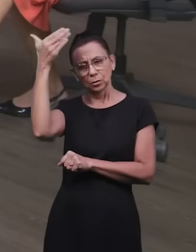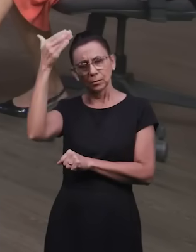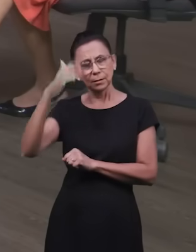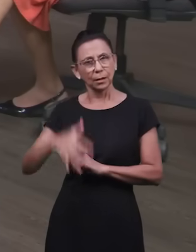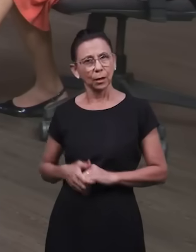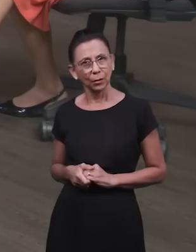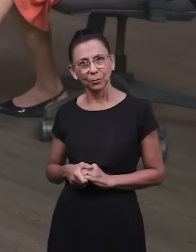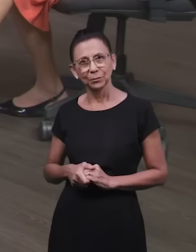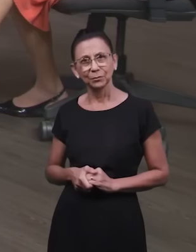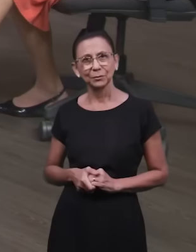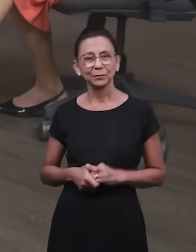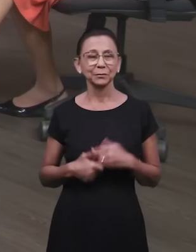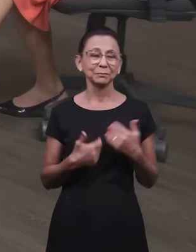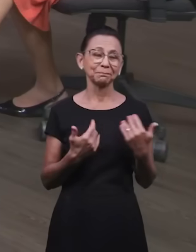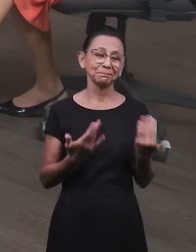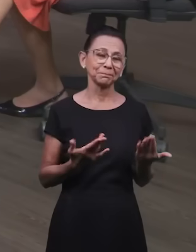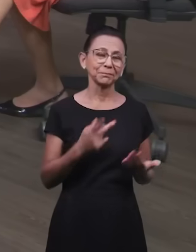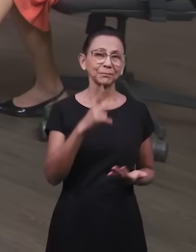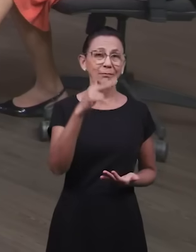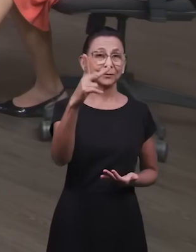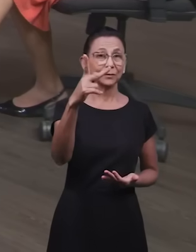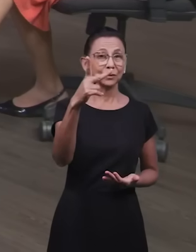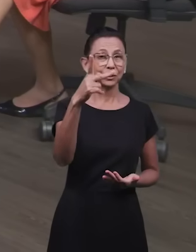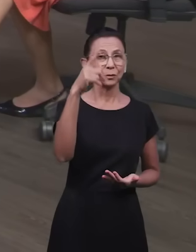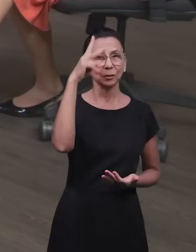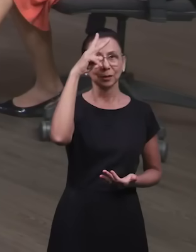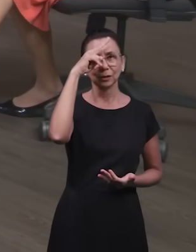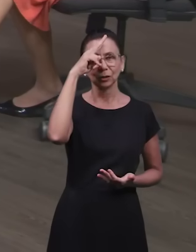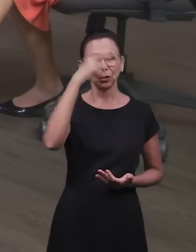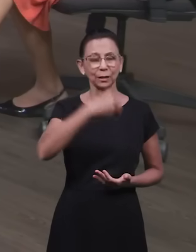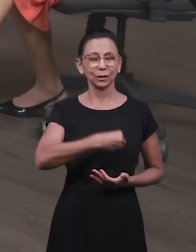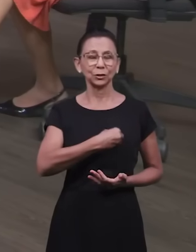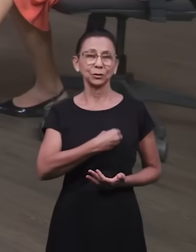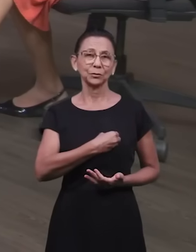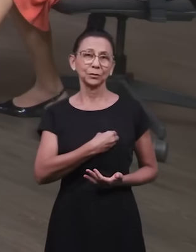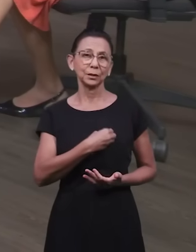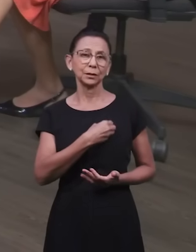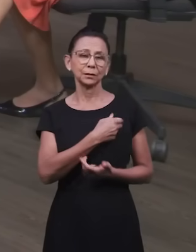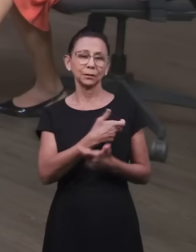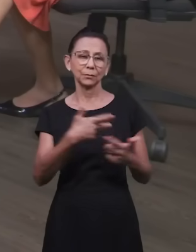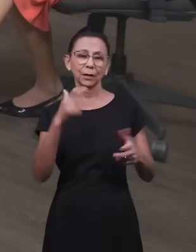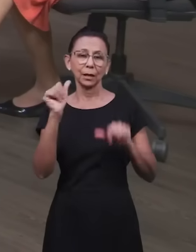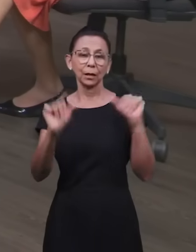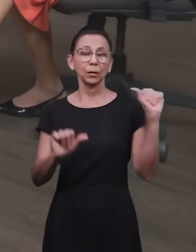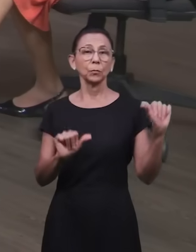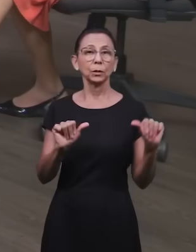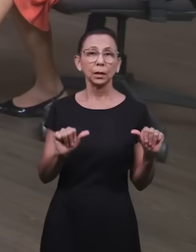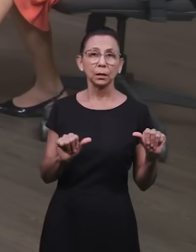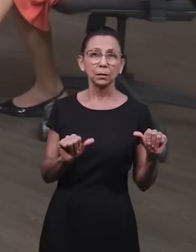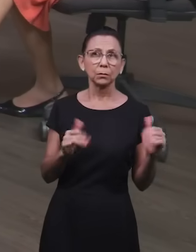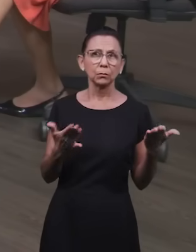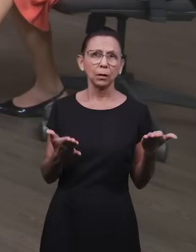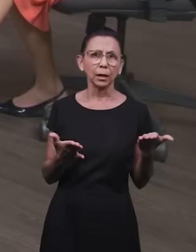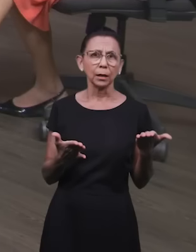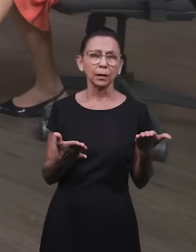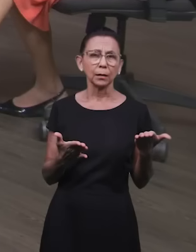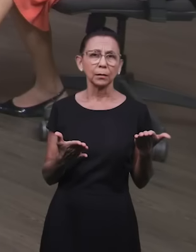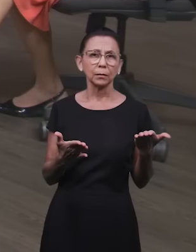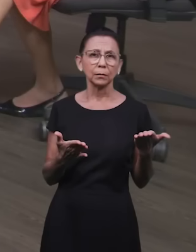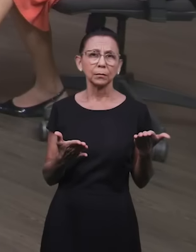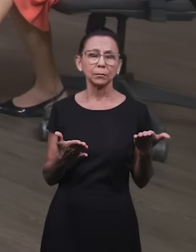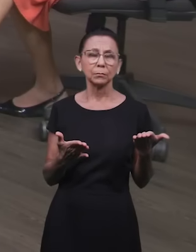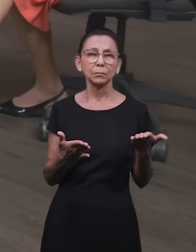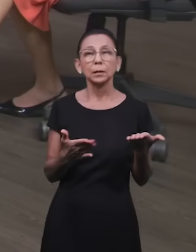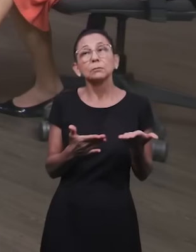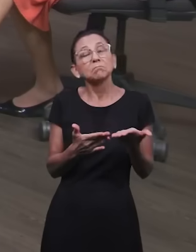sua existência, a sua história e provavelmente você terá surpresas e terá mudanças. Isso não quer dizer que seja um problema.